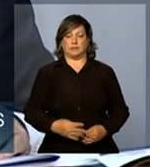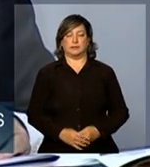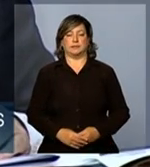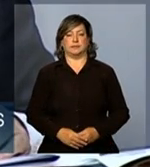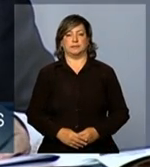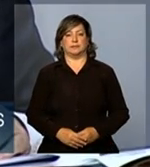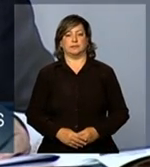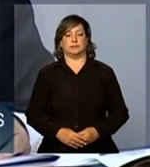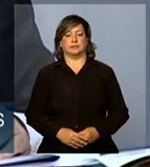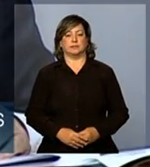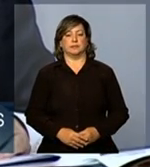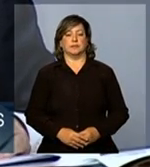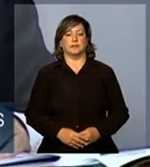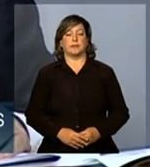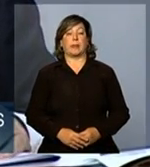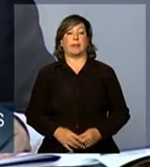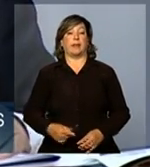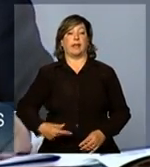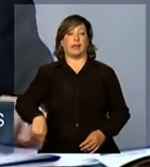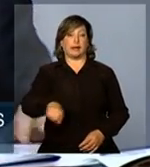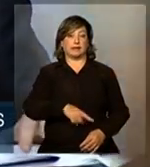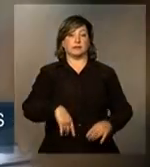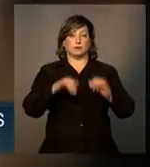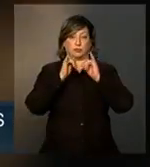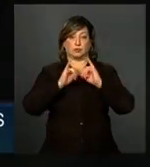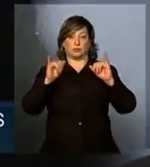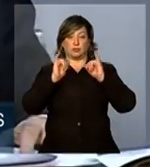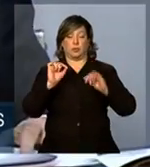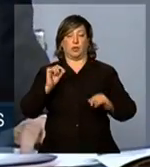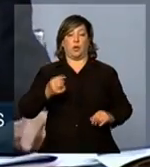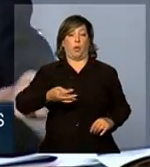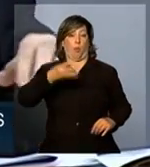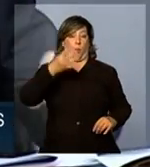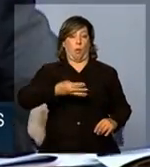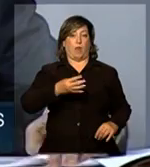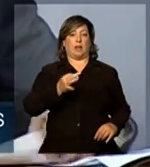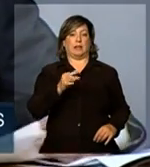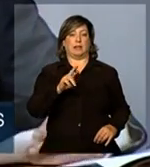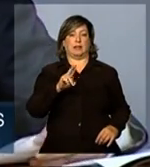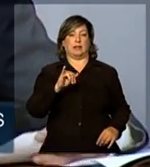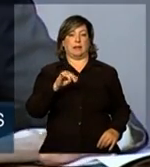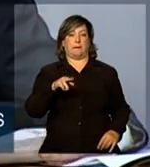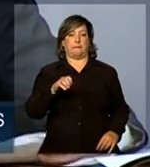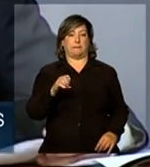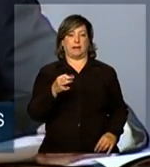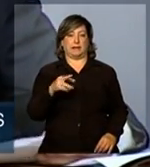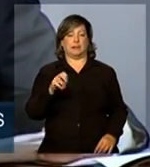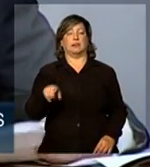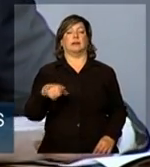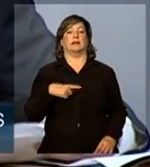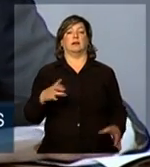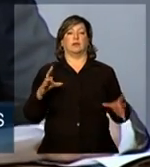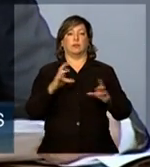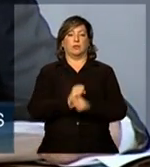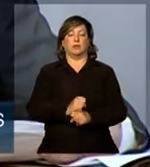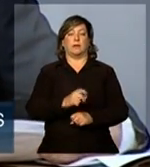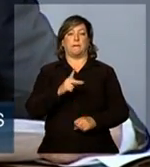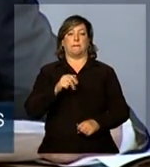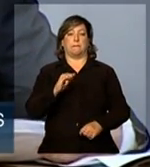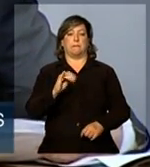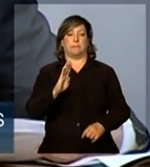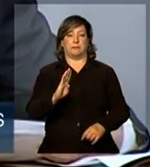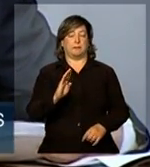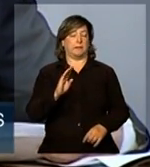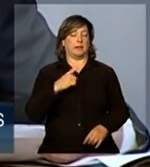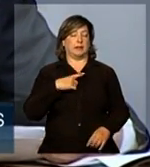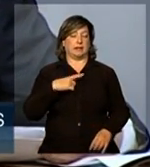2014. Com esses dados do quarto trimestre, nós fechamos o PIB de 2013. E